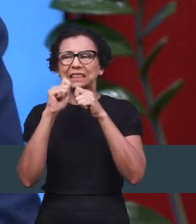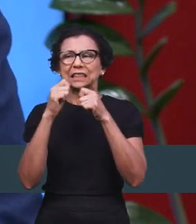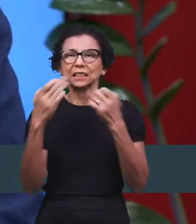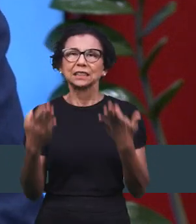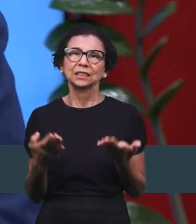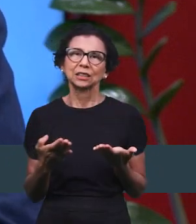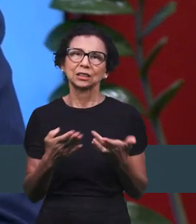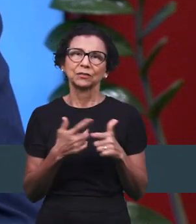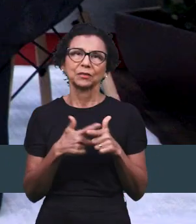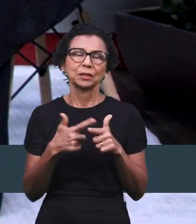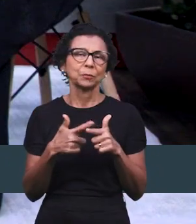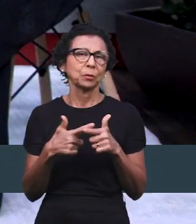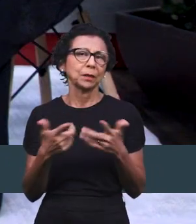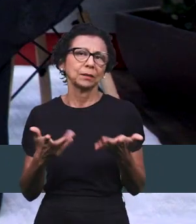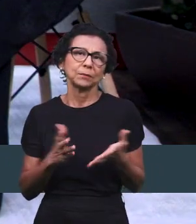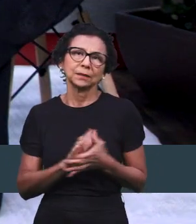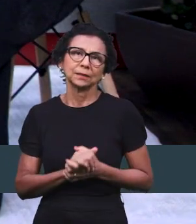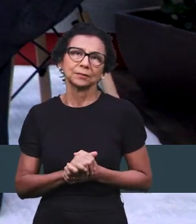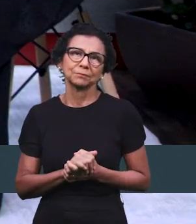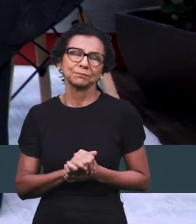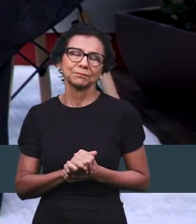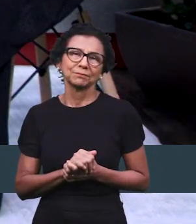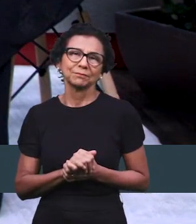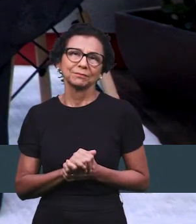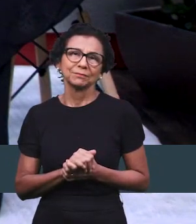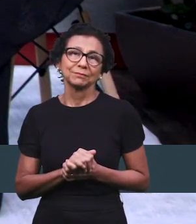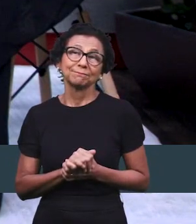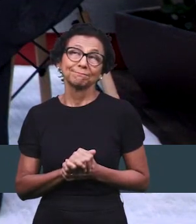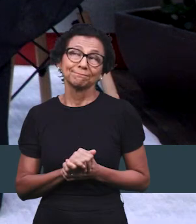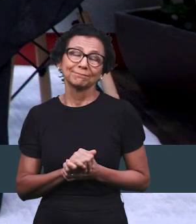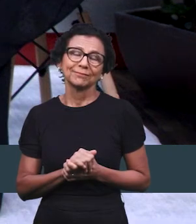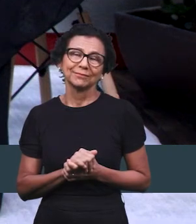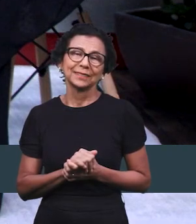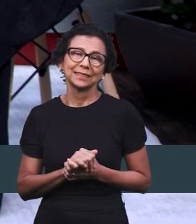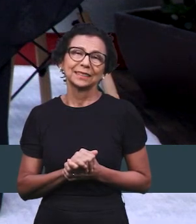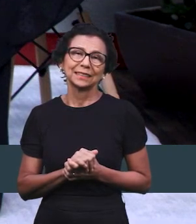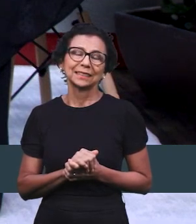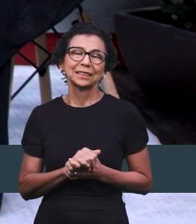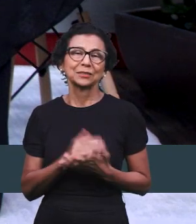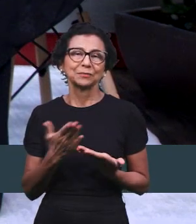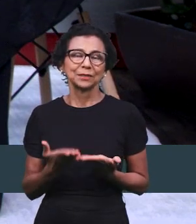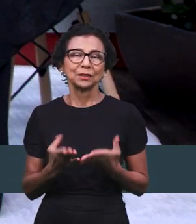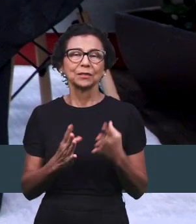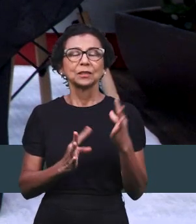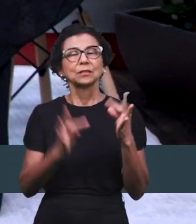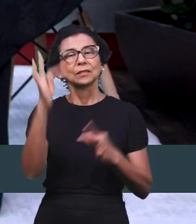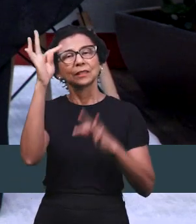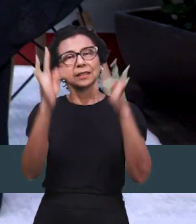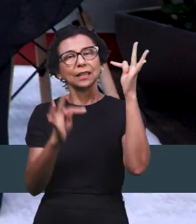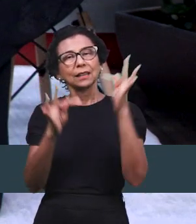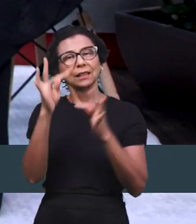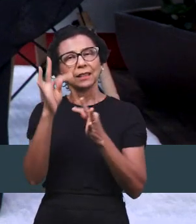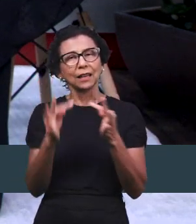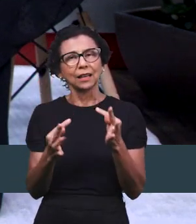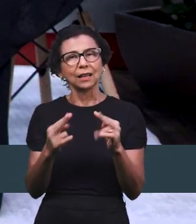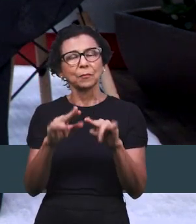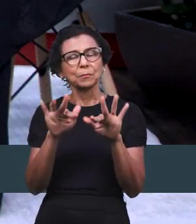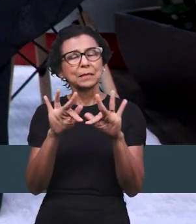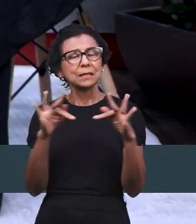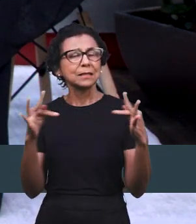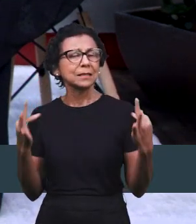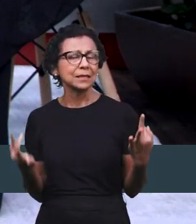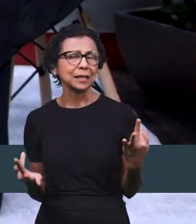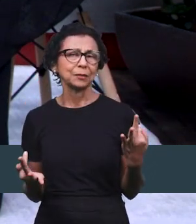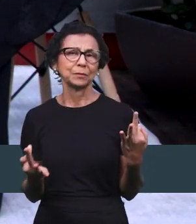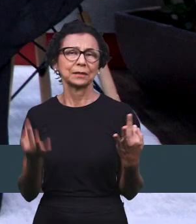fatores simples são os melhores tratamentos para evitar doenças maiores. E agora dor de